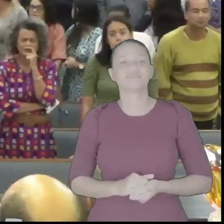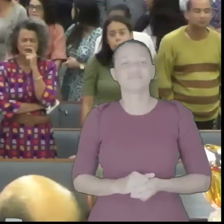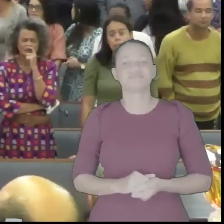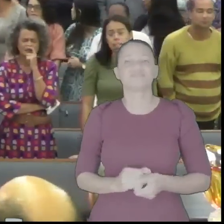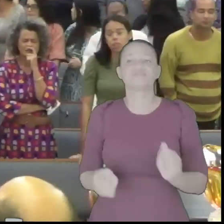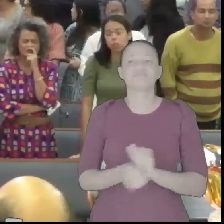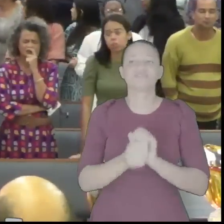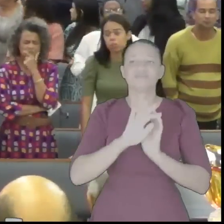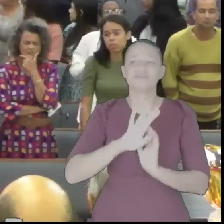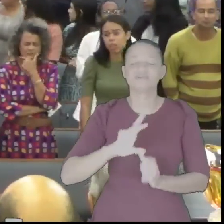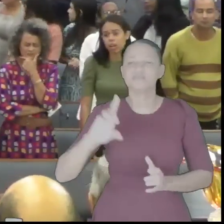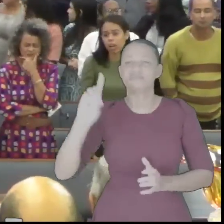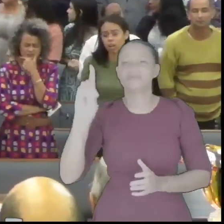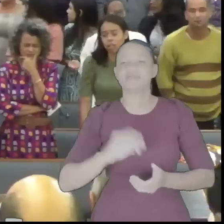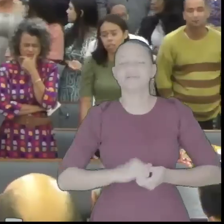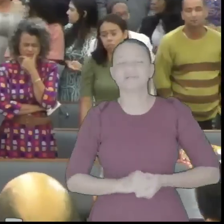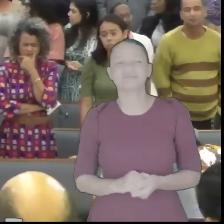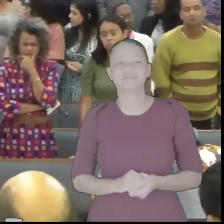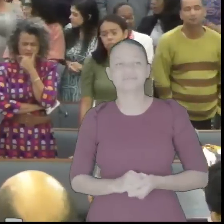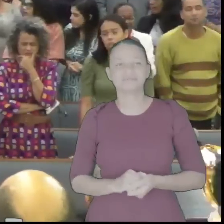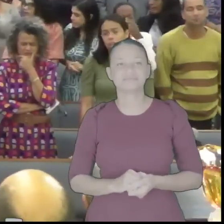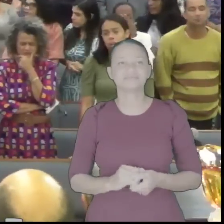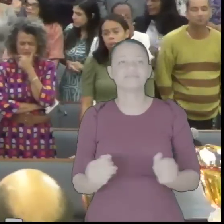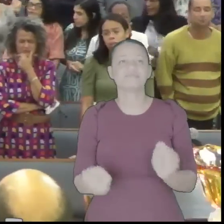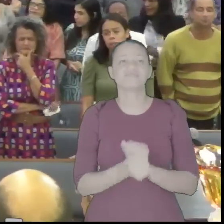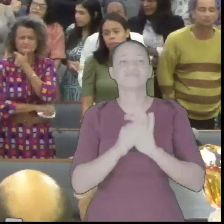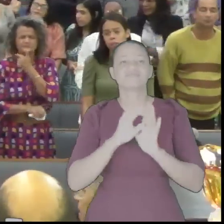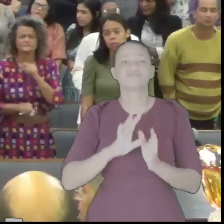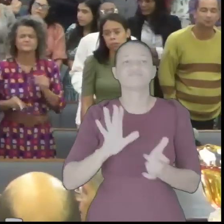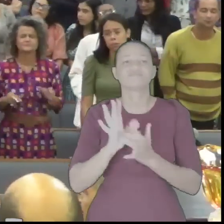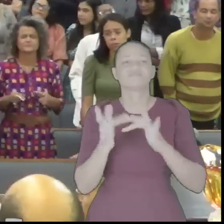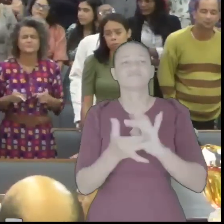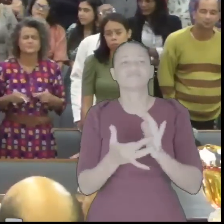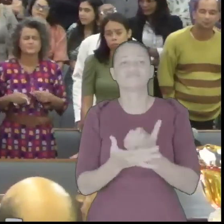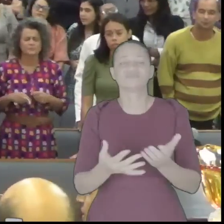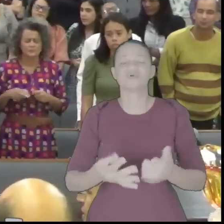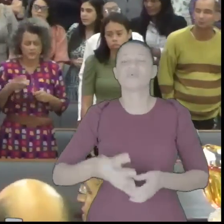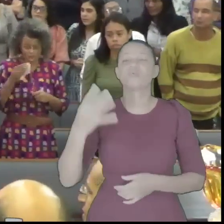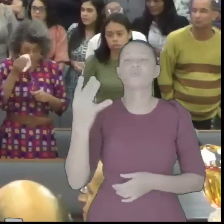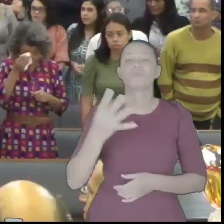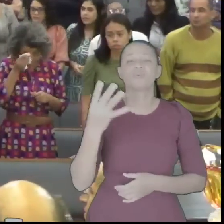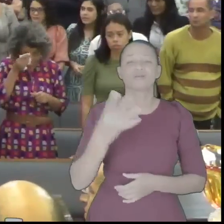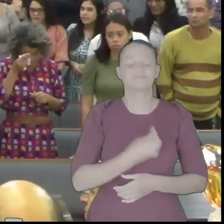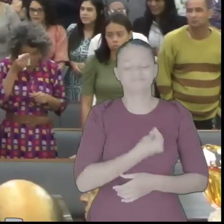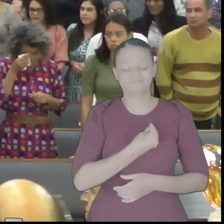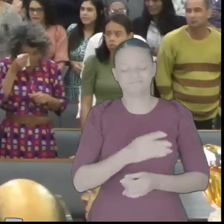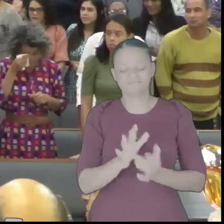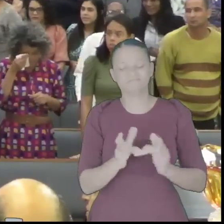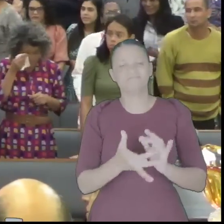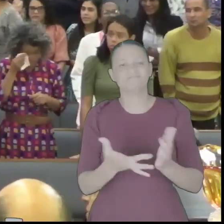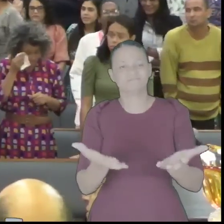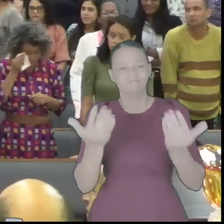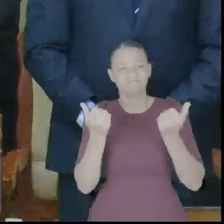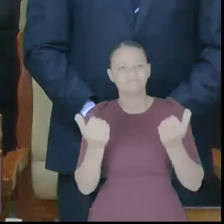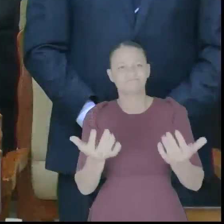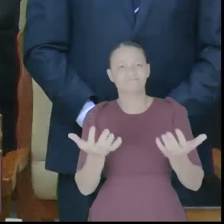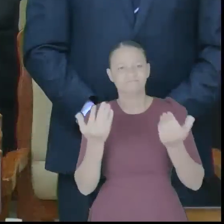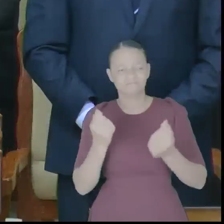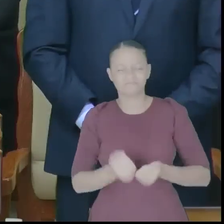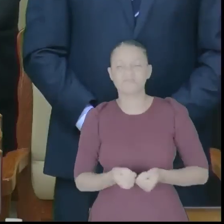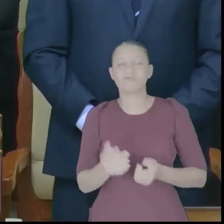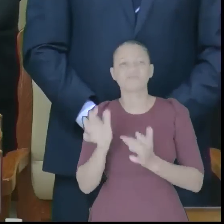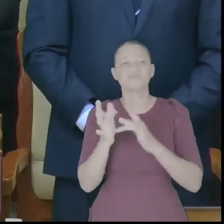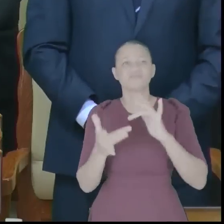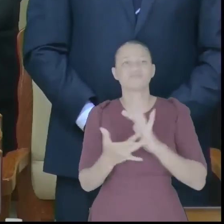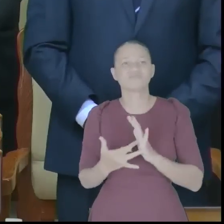Oh glória a Deus. Onde está a quarta vida para Jesus? Onde está? Venha Cristo. Ele veio para mudar a